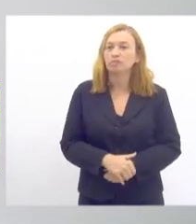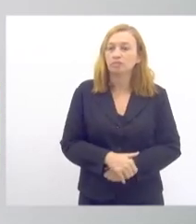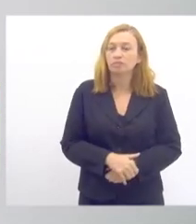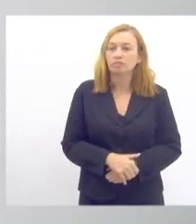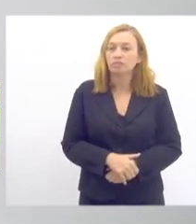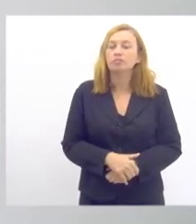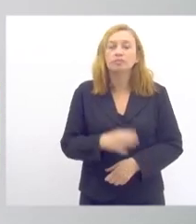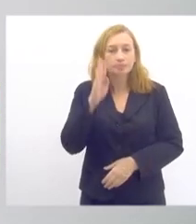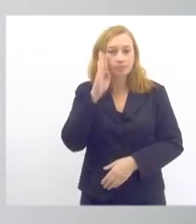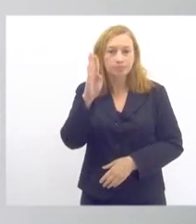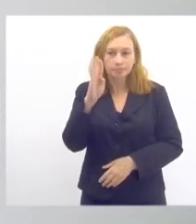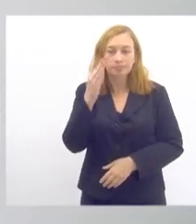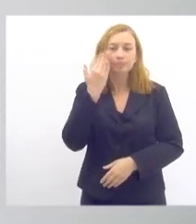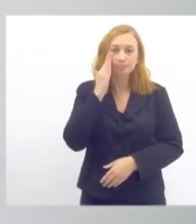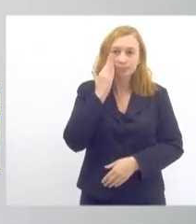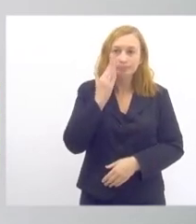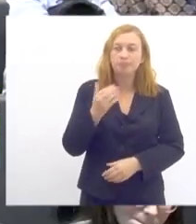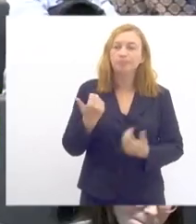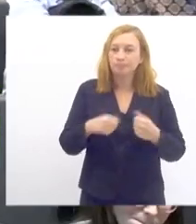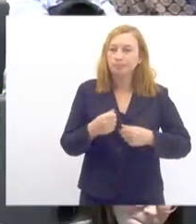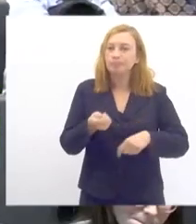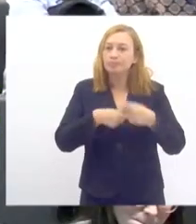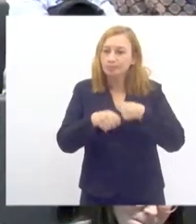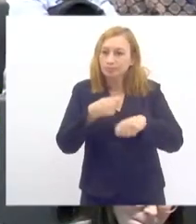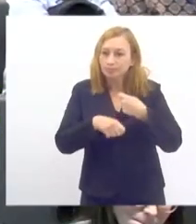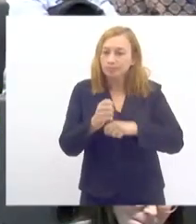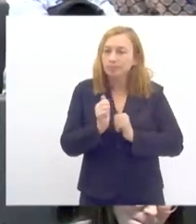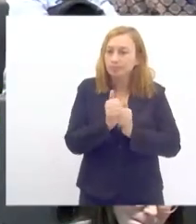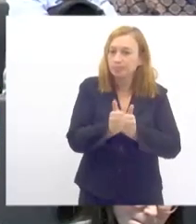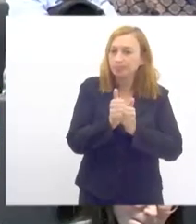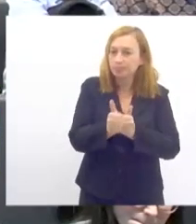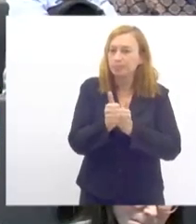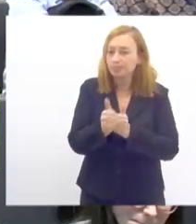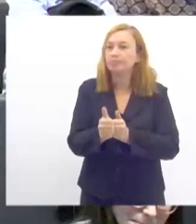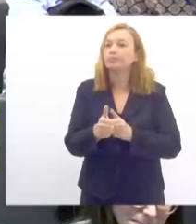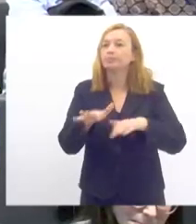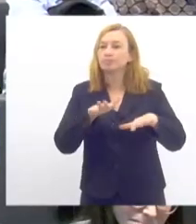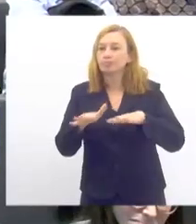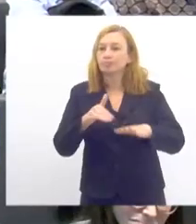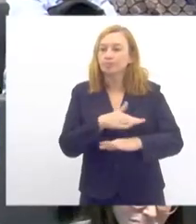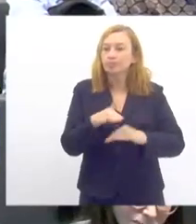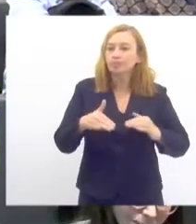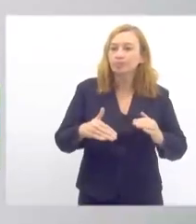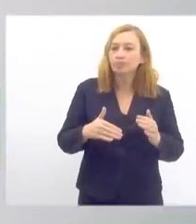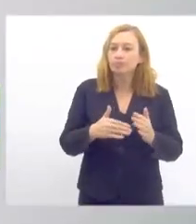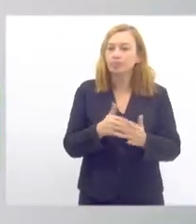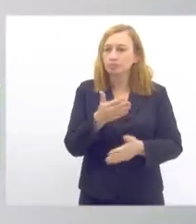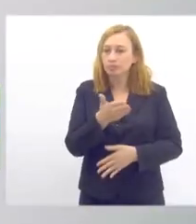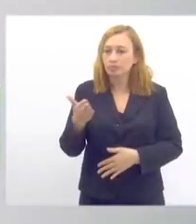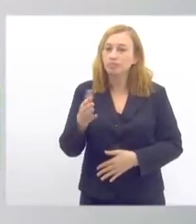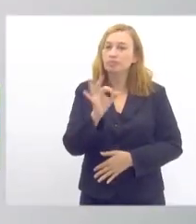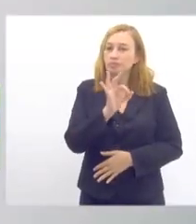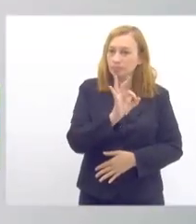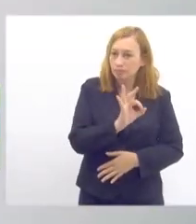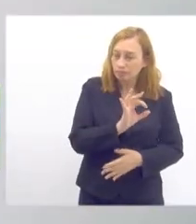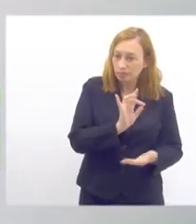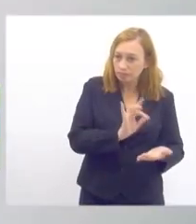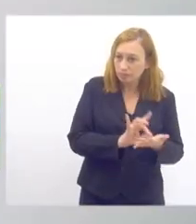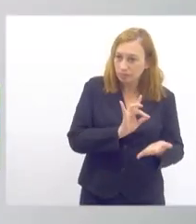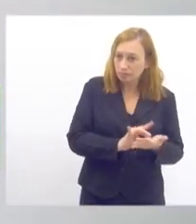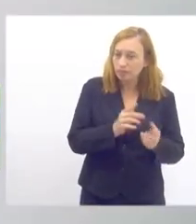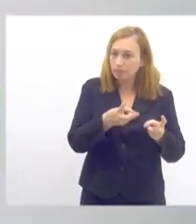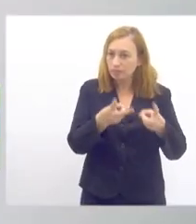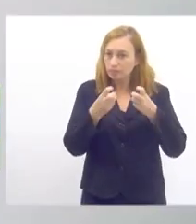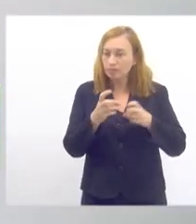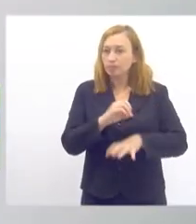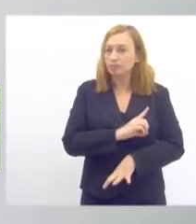entende que isso é fundamental, tem que estar na negociação. A gente acompanha a mobilização de várias categorias e realmente nos chama a atenção que, no caso